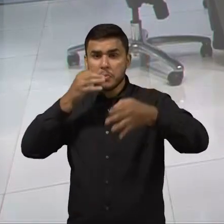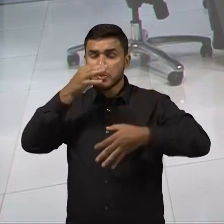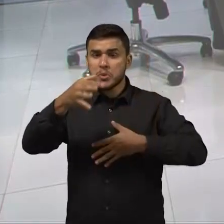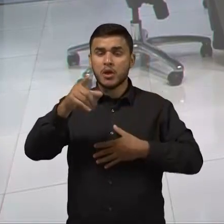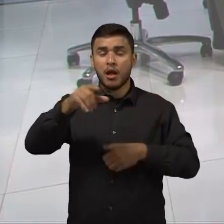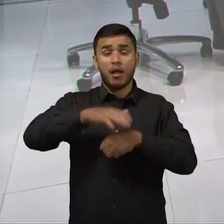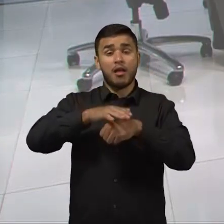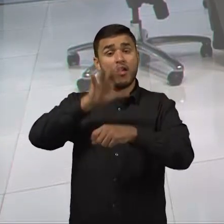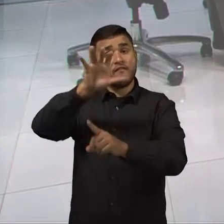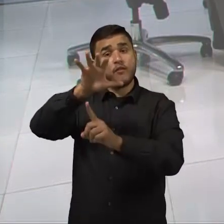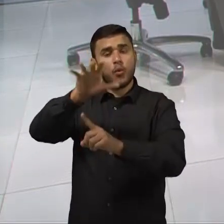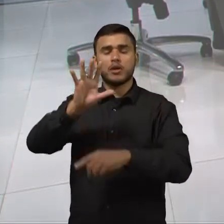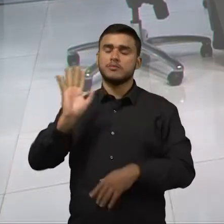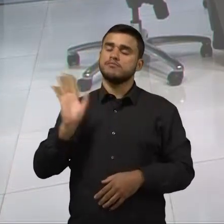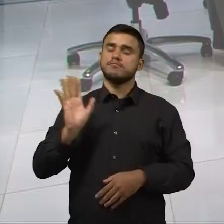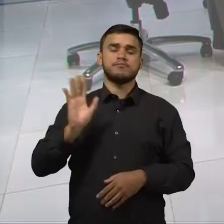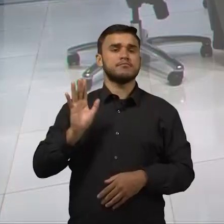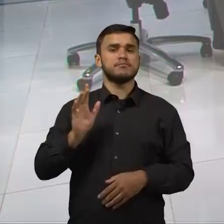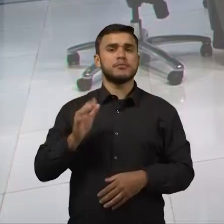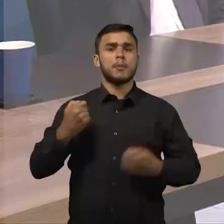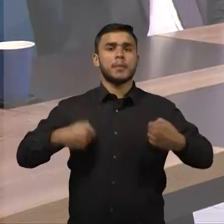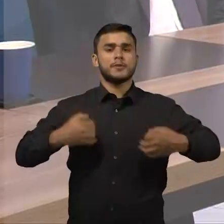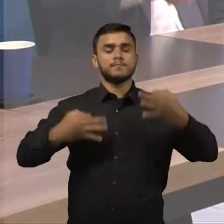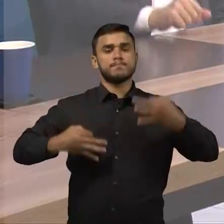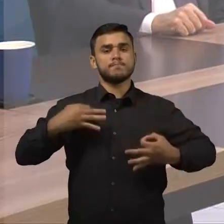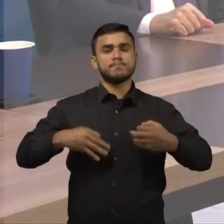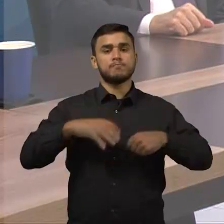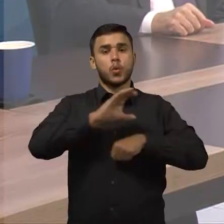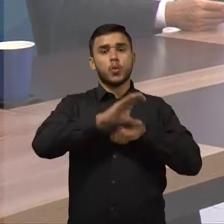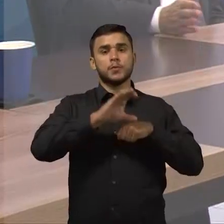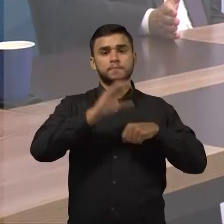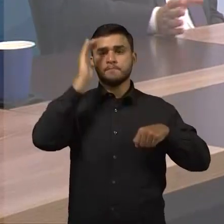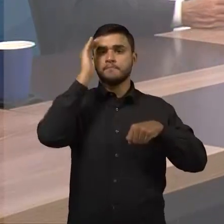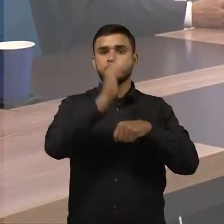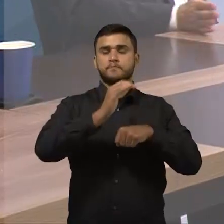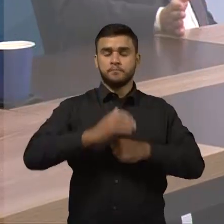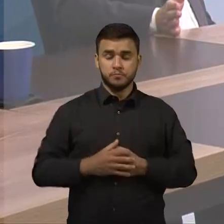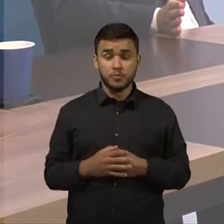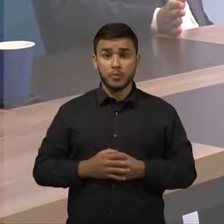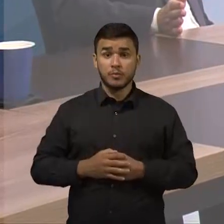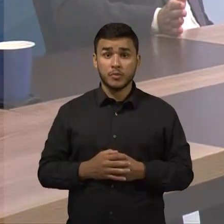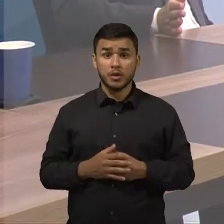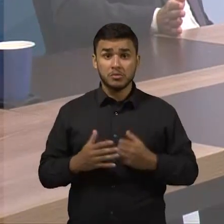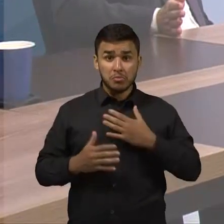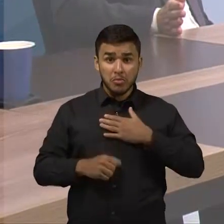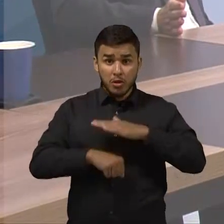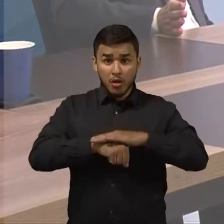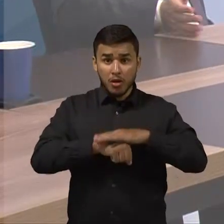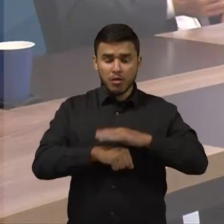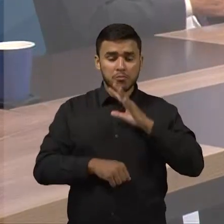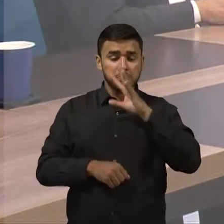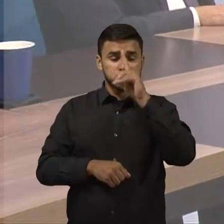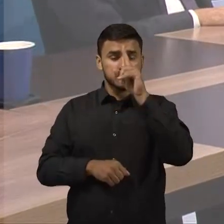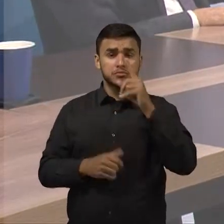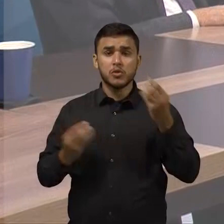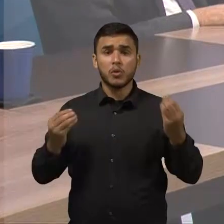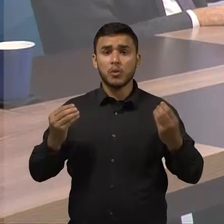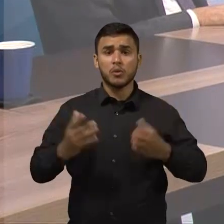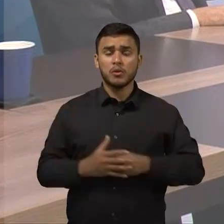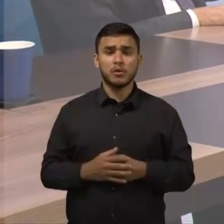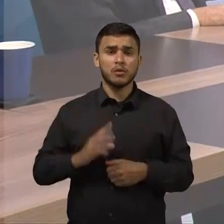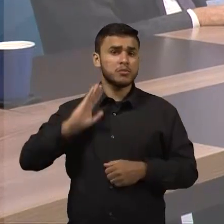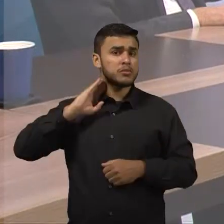uma satisfação a um discurso que tem, evidentemente, na sociedade. Eu não posso fazer. Se eu puder fazer isso, então para que